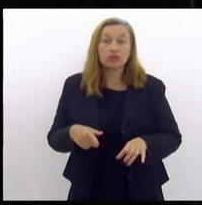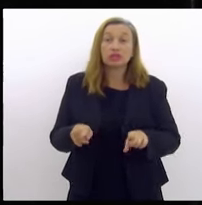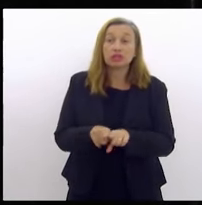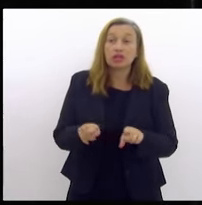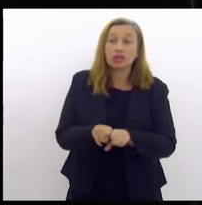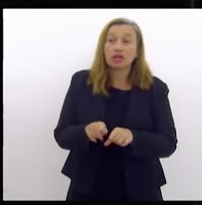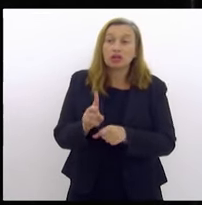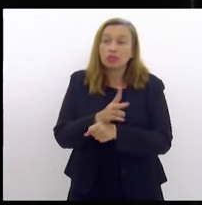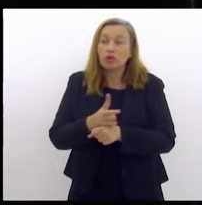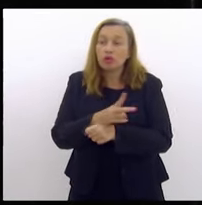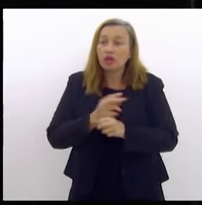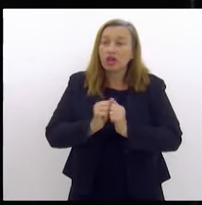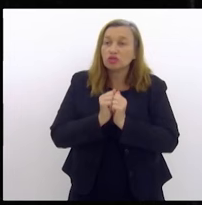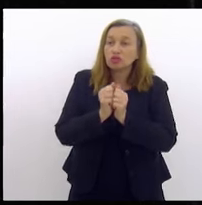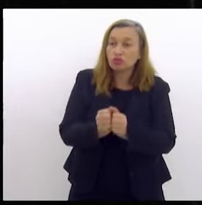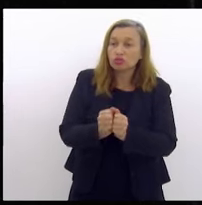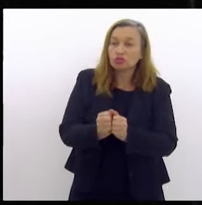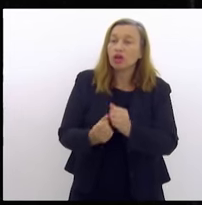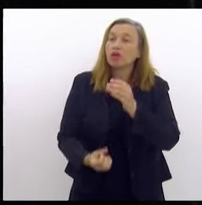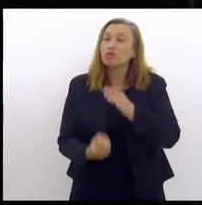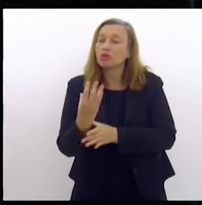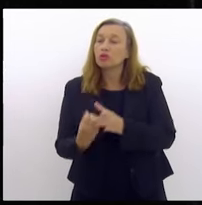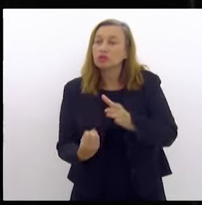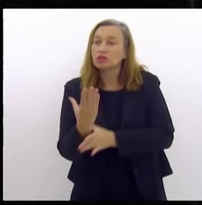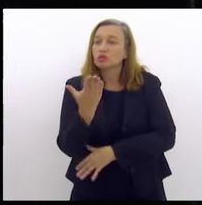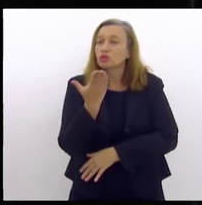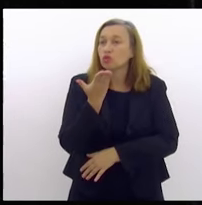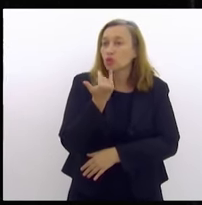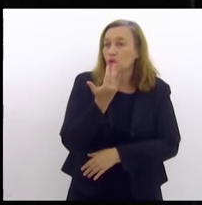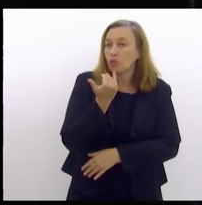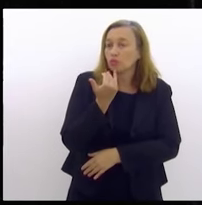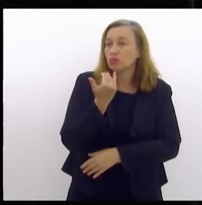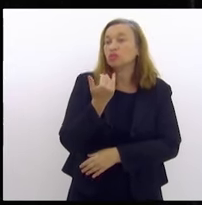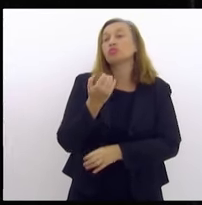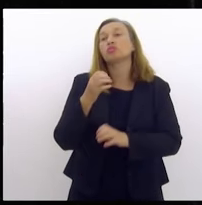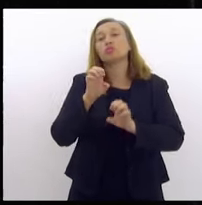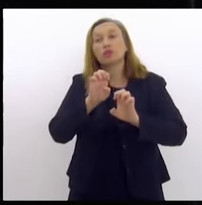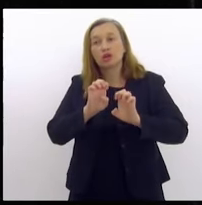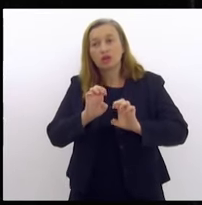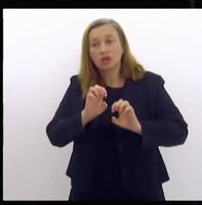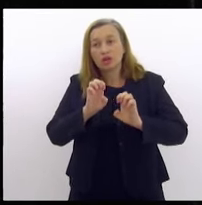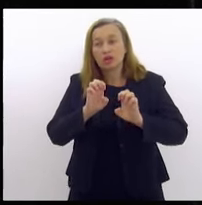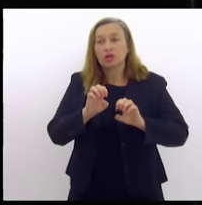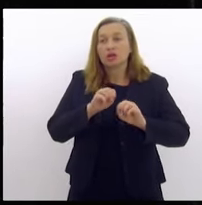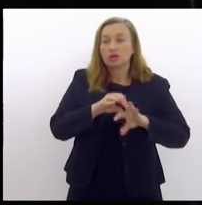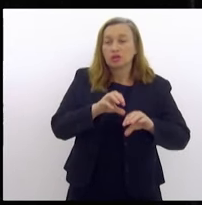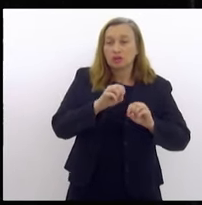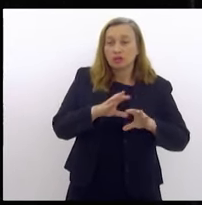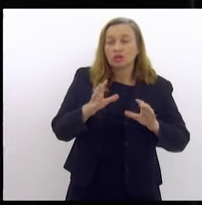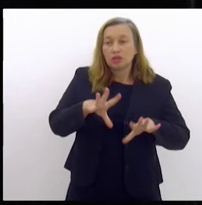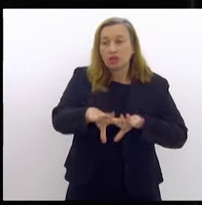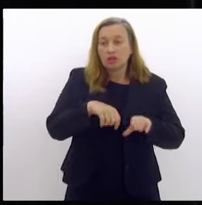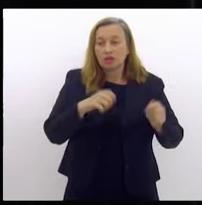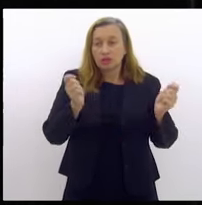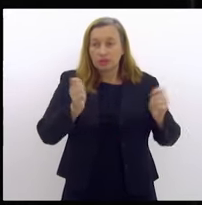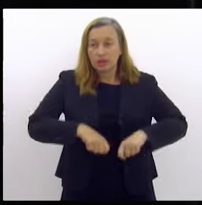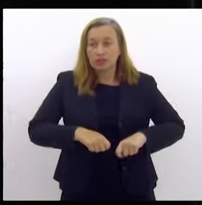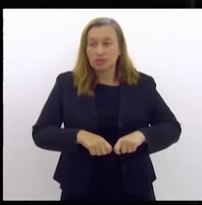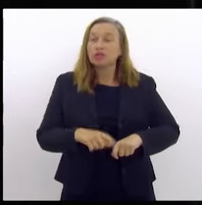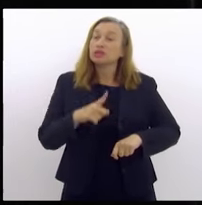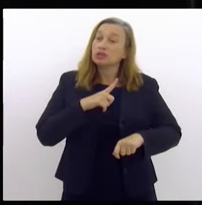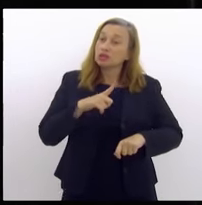buscado, junto com isso, a produção de alimentos, com educação, com capacitação. Tem buscado